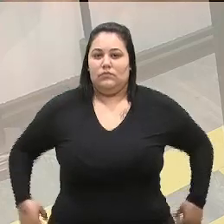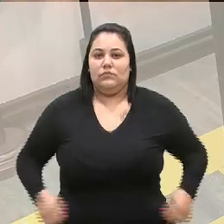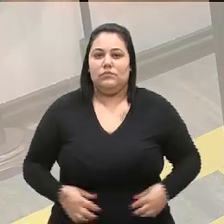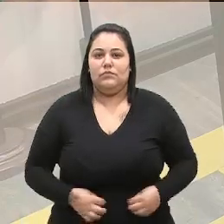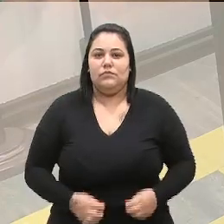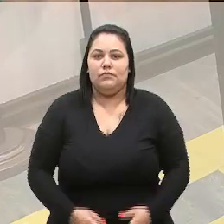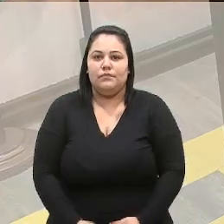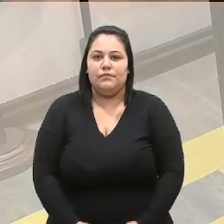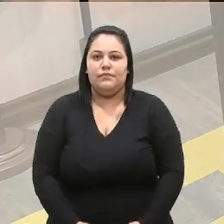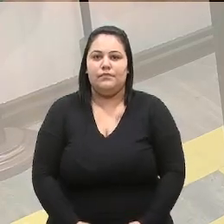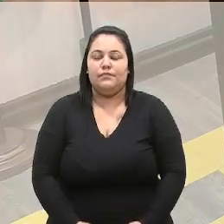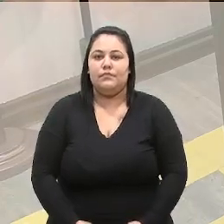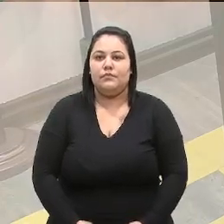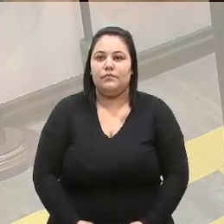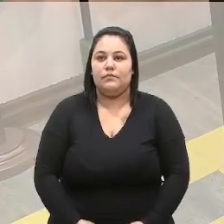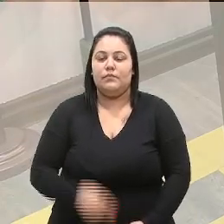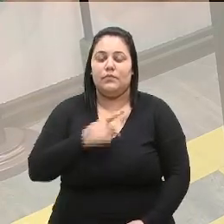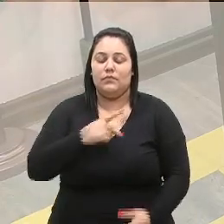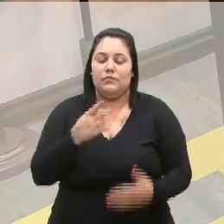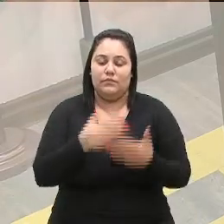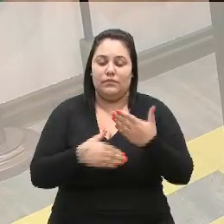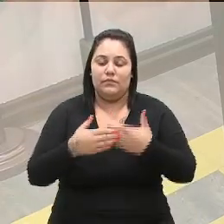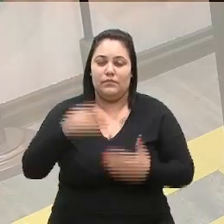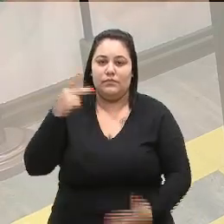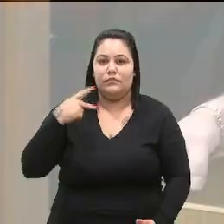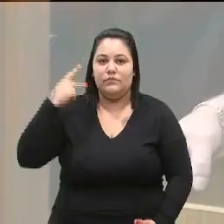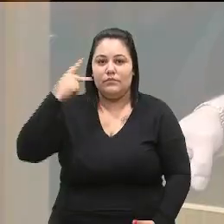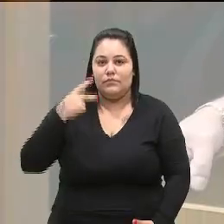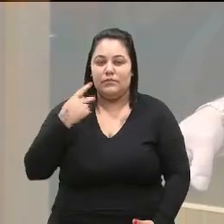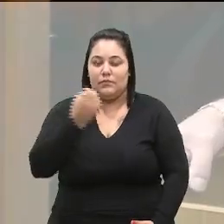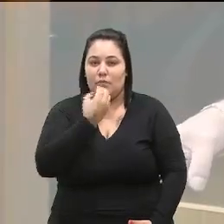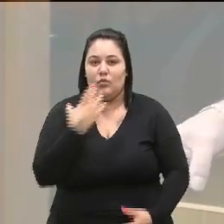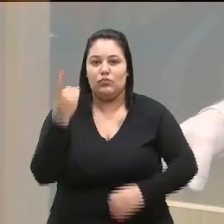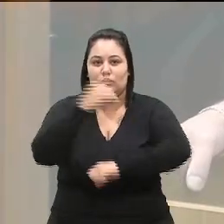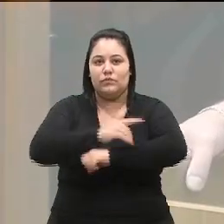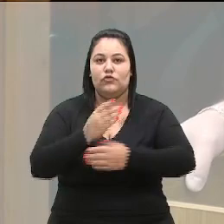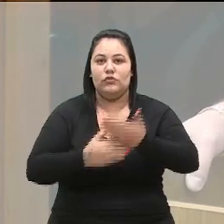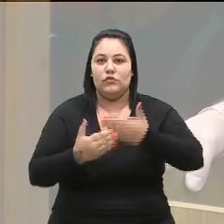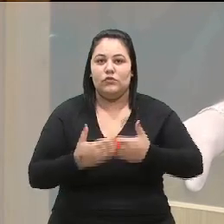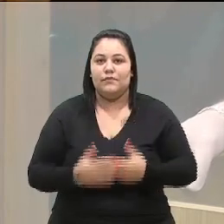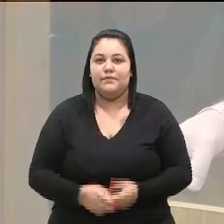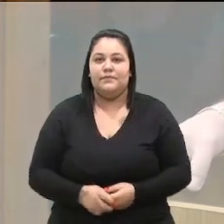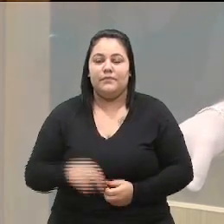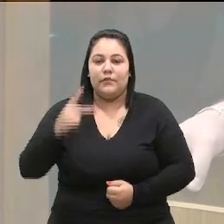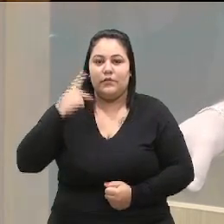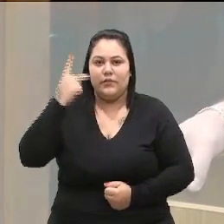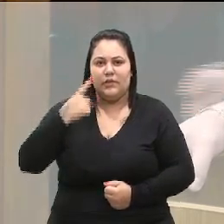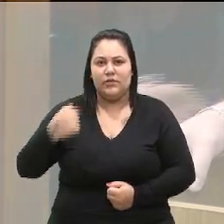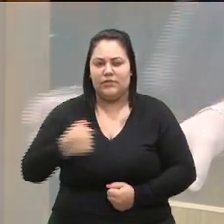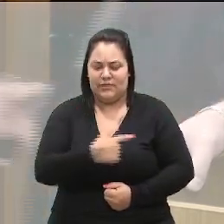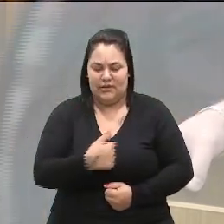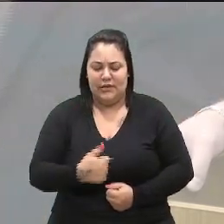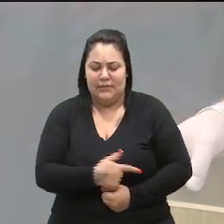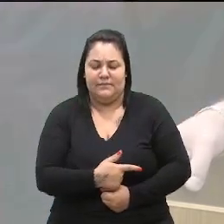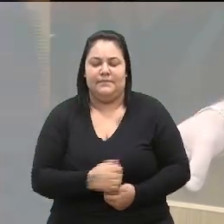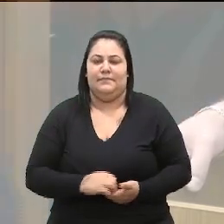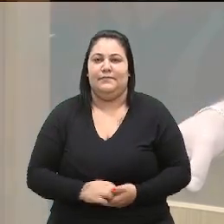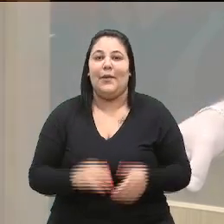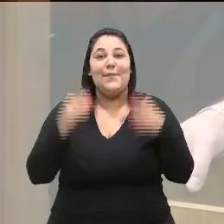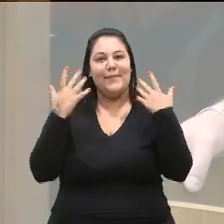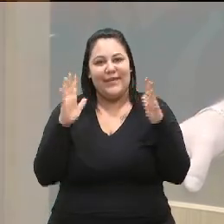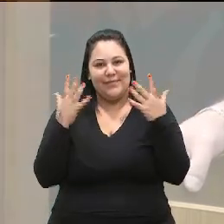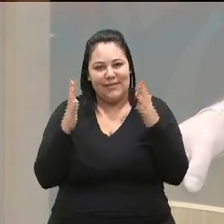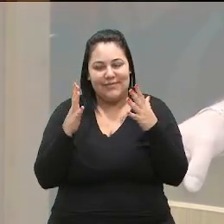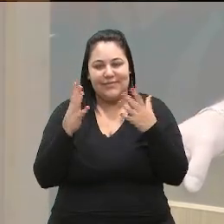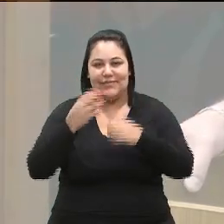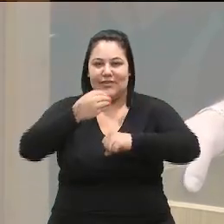senhor presidente senhoras e senhores vereadores eh Bom dia a todos Vereador zanquim eh Parabéns